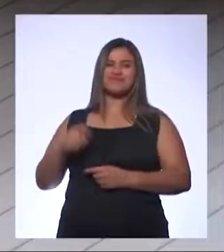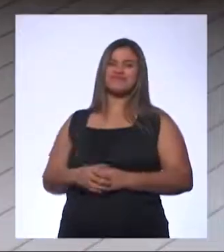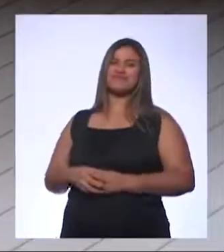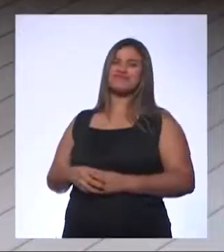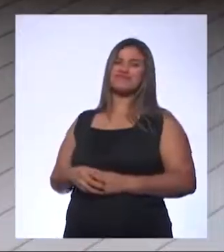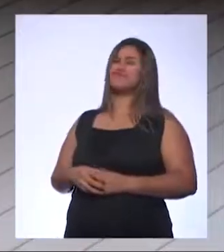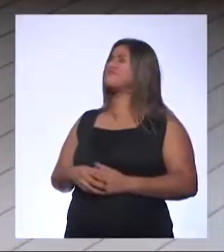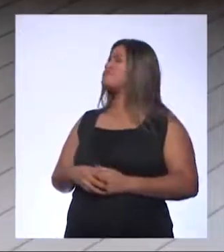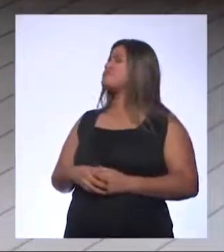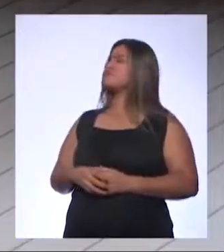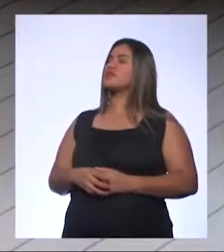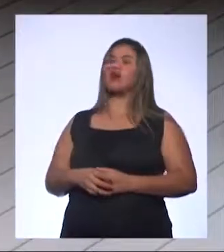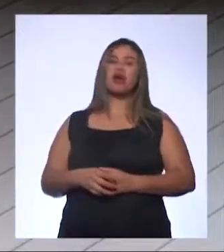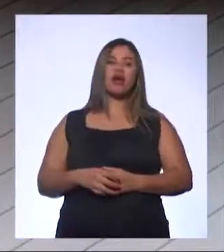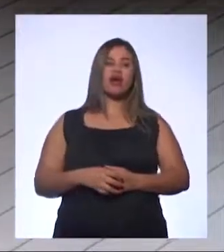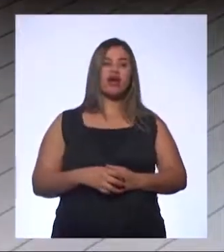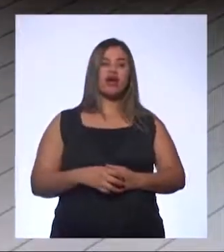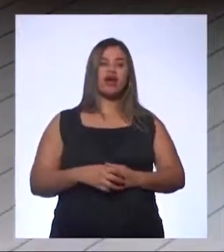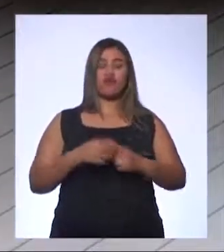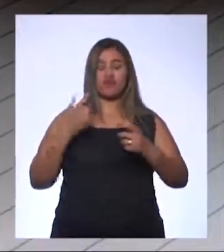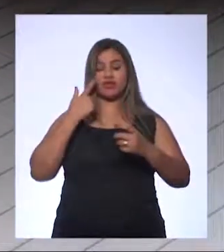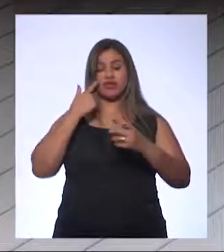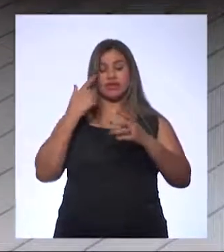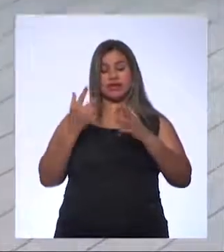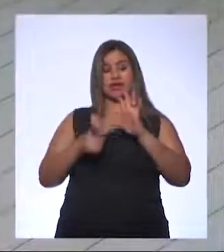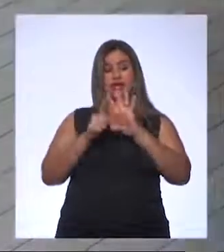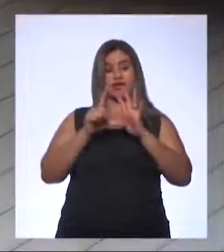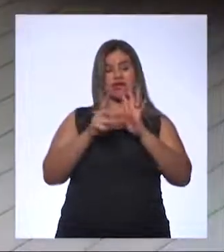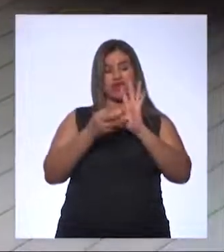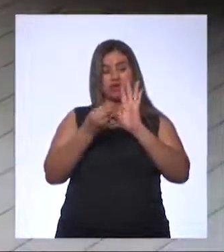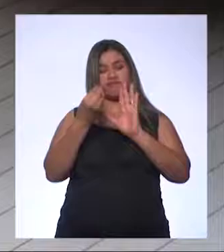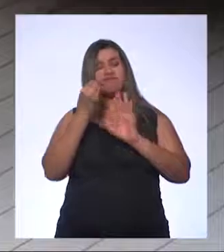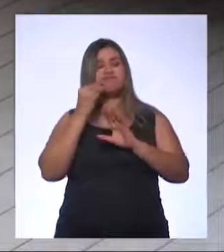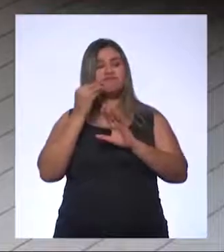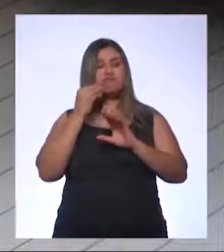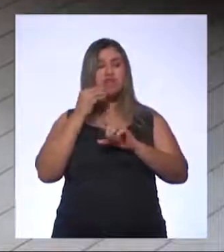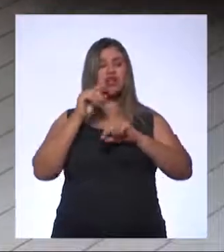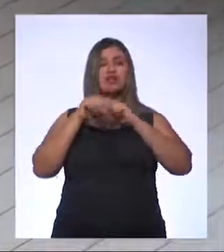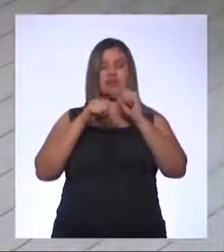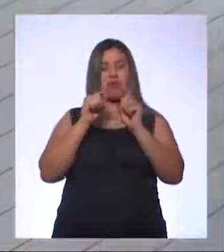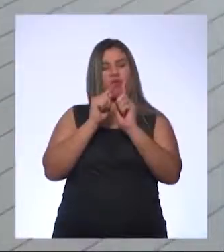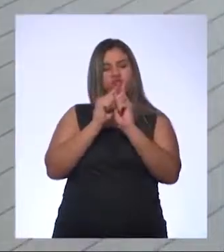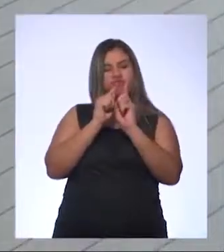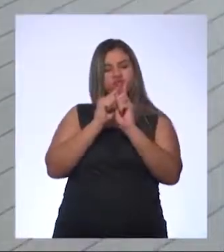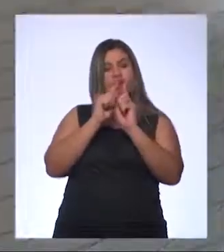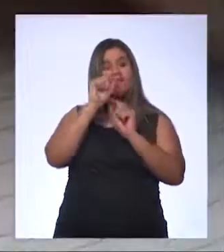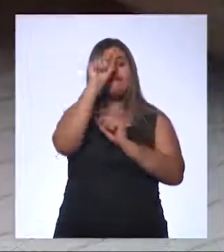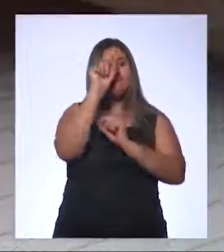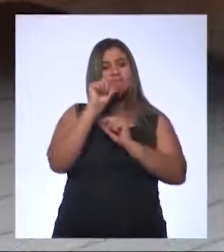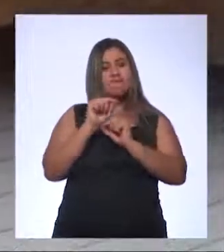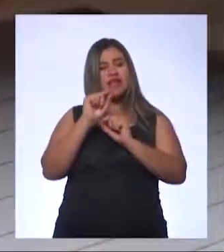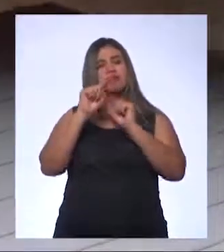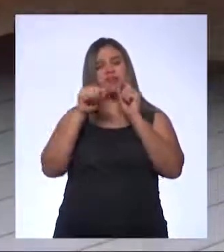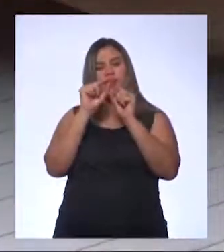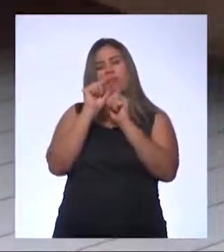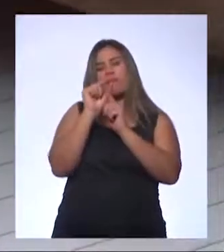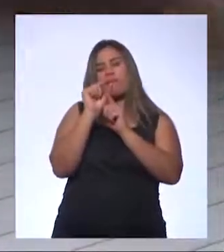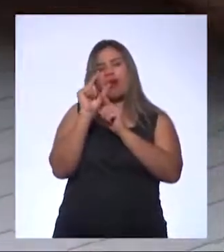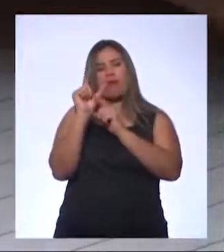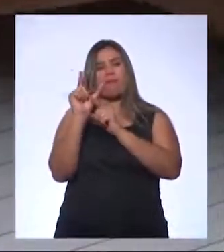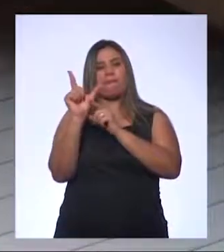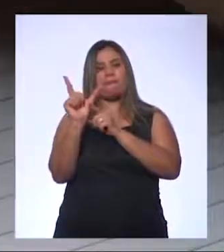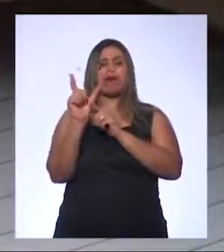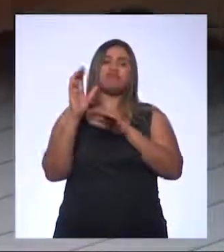letra blocada, você vai escrever o esqueleto da letra e depois ir engrossando o traço, e sempre do tamanho que você